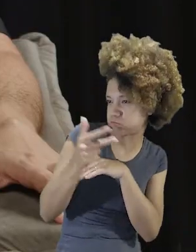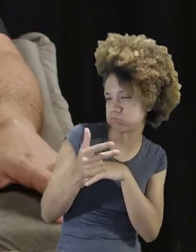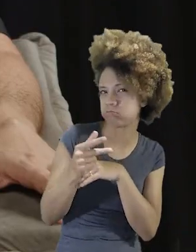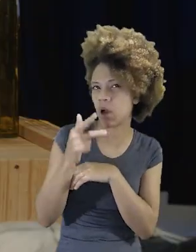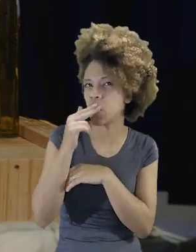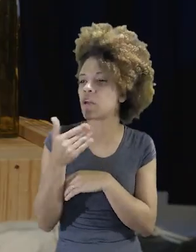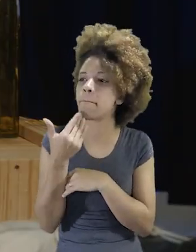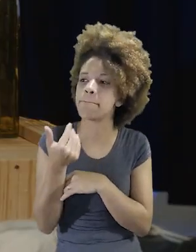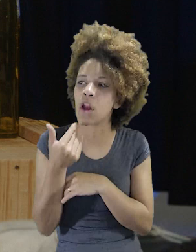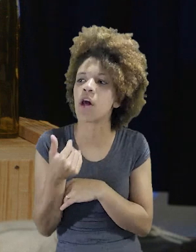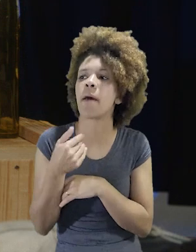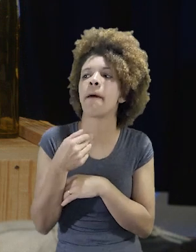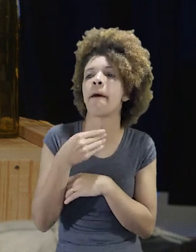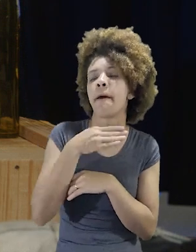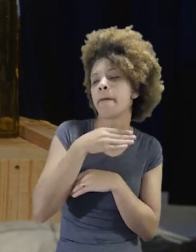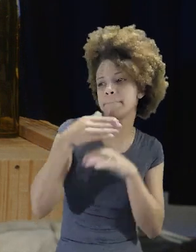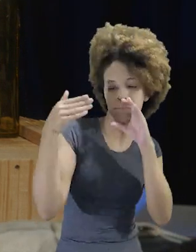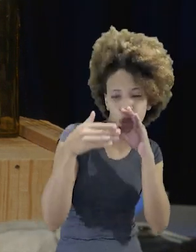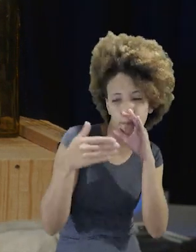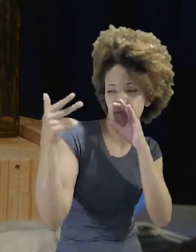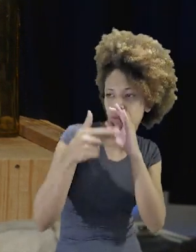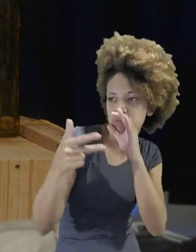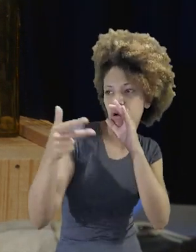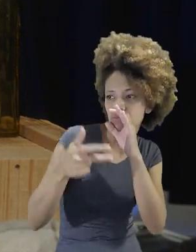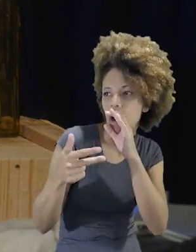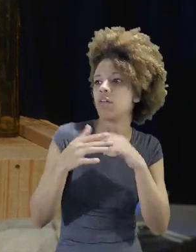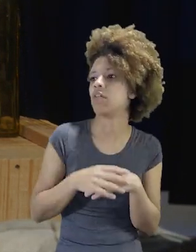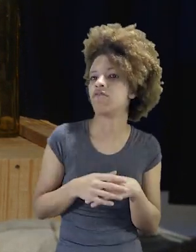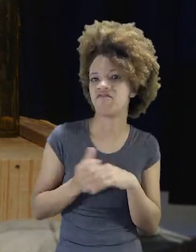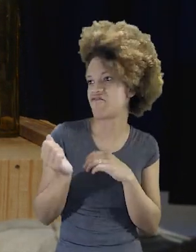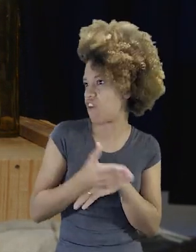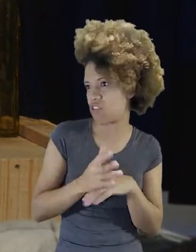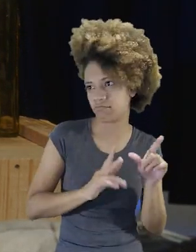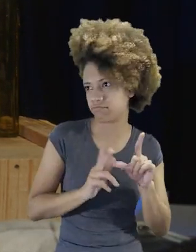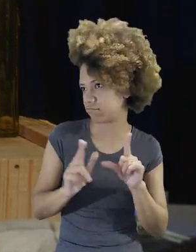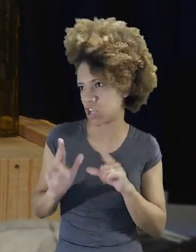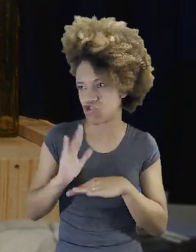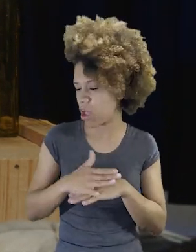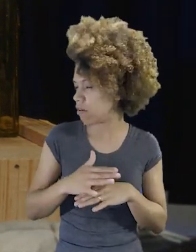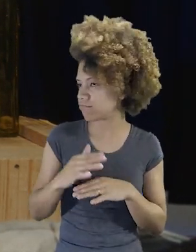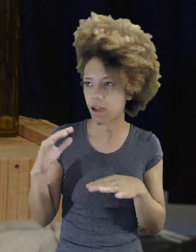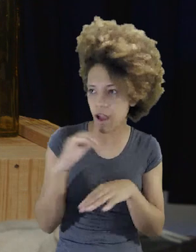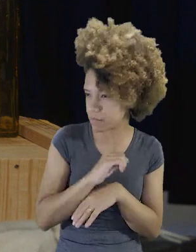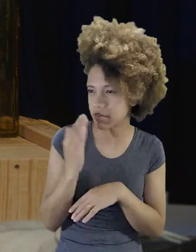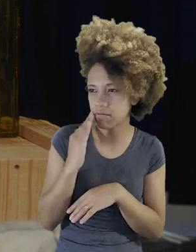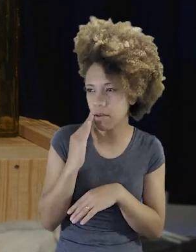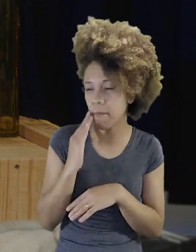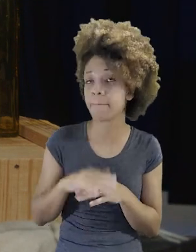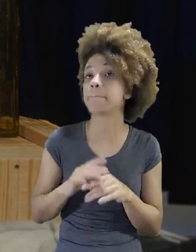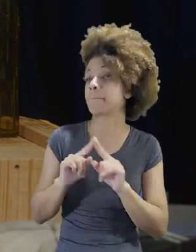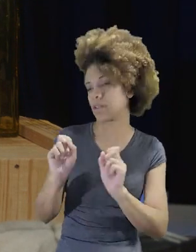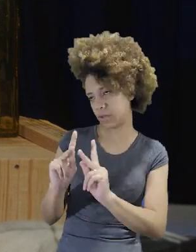produtor é o produtor tipo já automaticamente tá ligado e assim aí beleza primeiro então essa questão da música